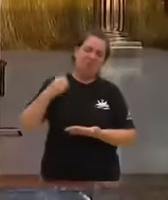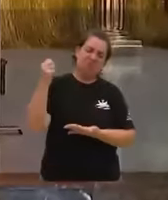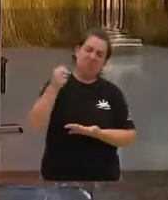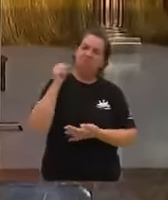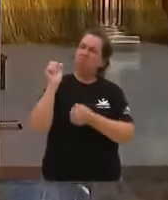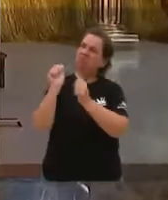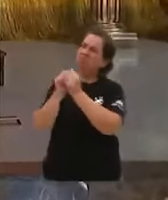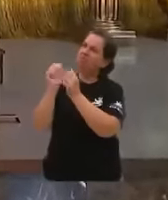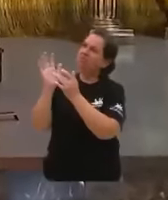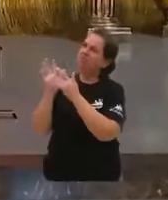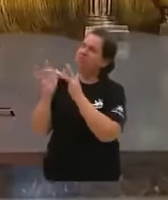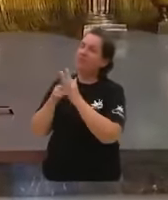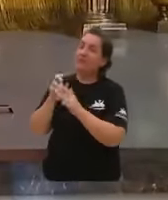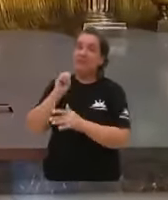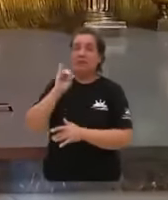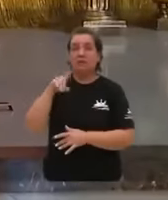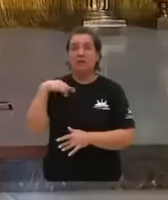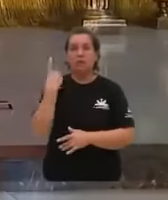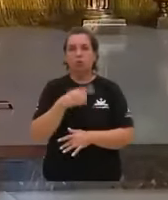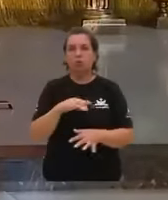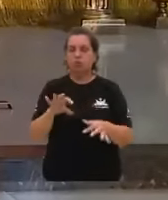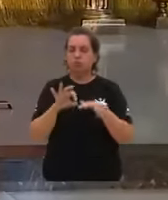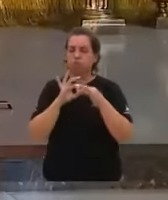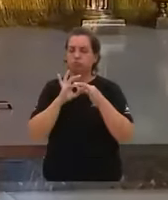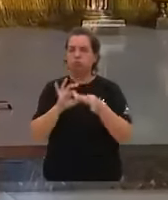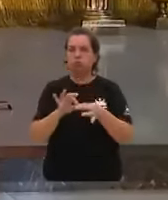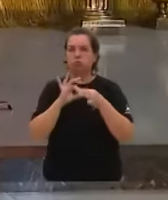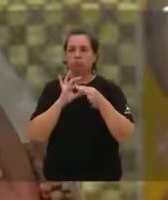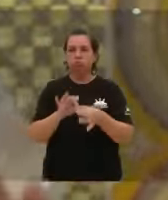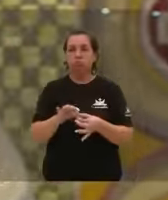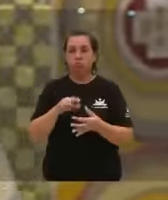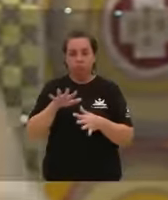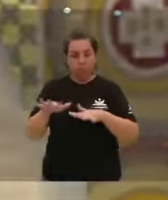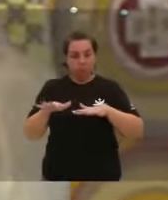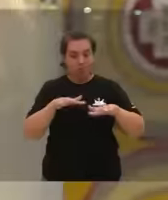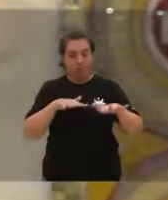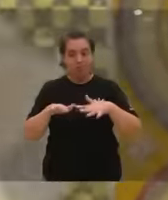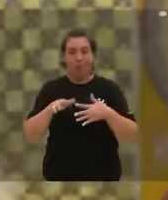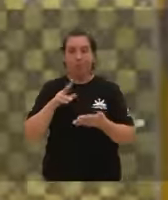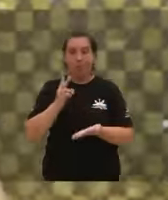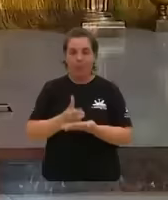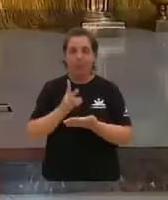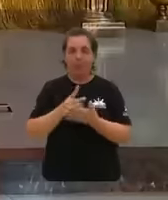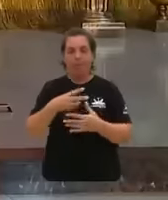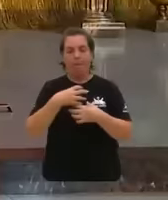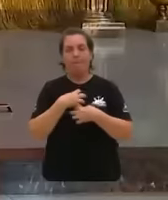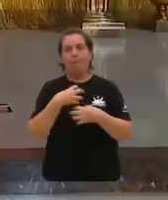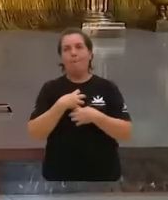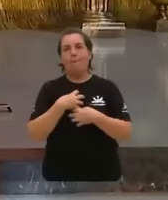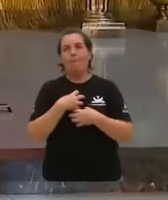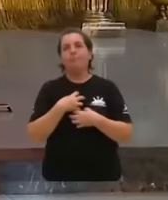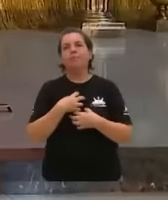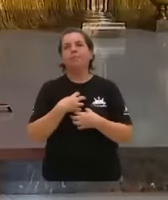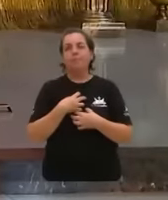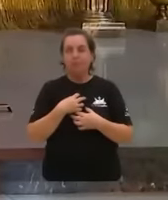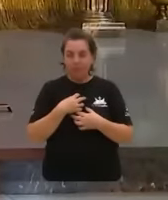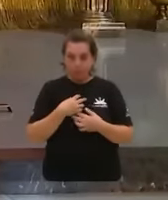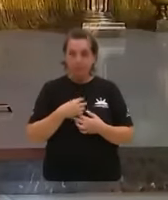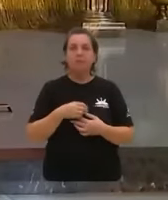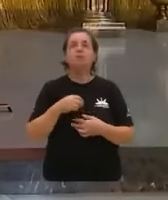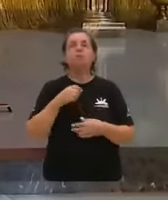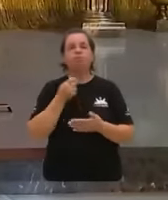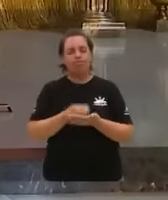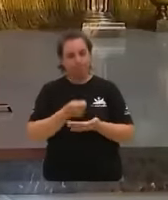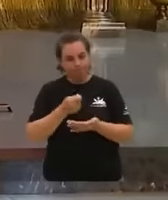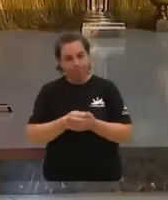Cristo se nós não estivermos nesta atitude. Que atitude, Padre? De